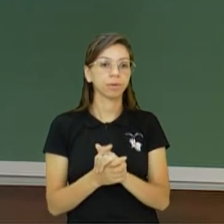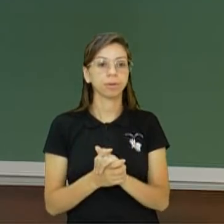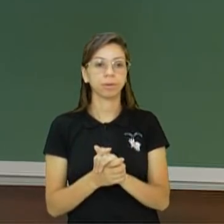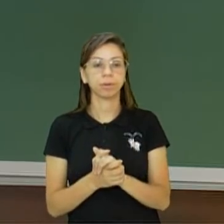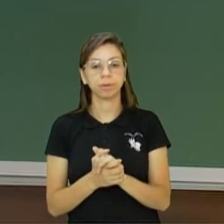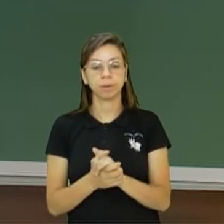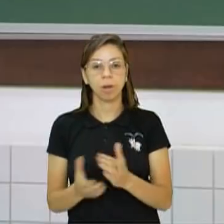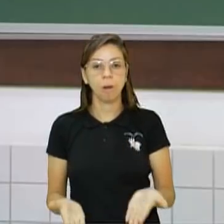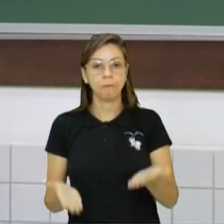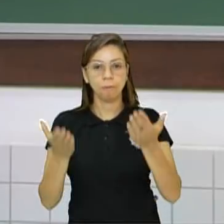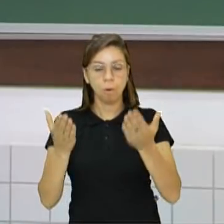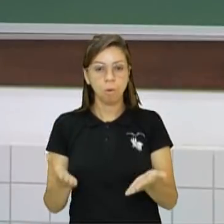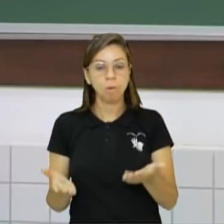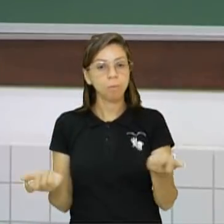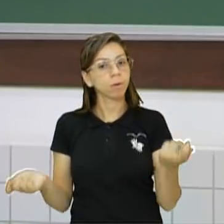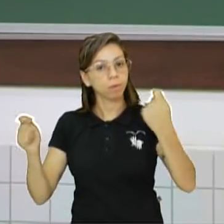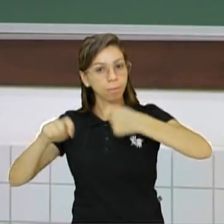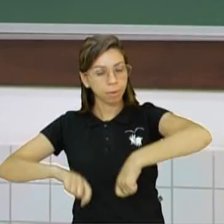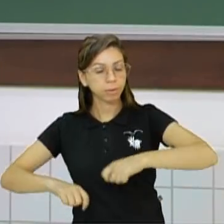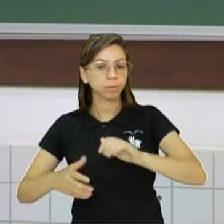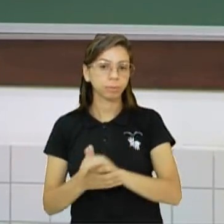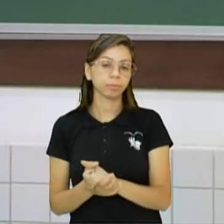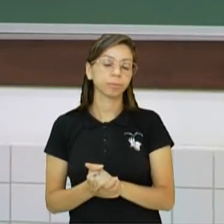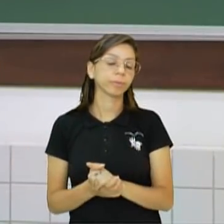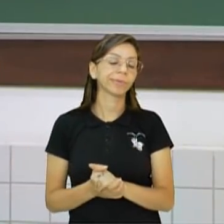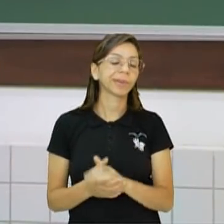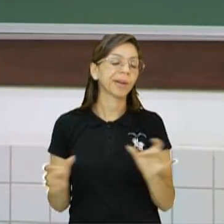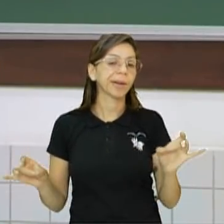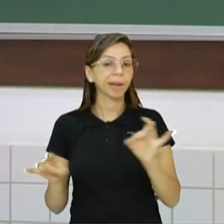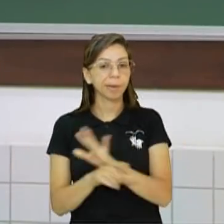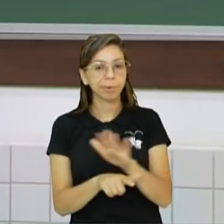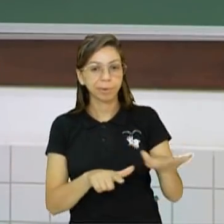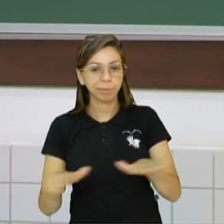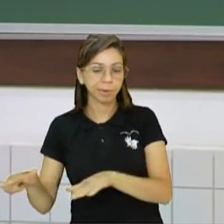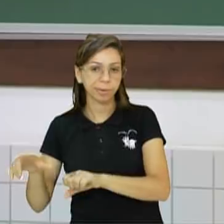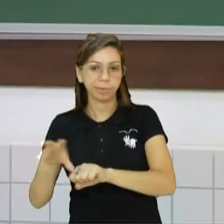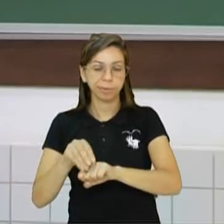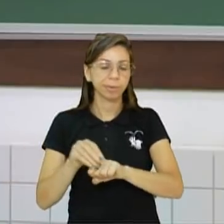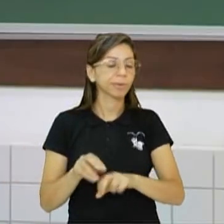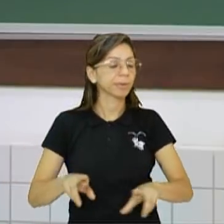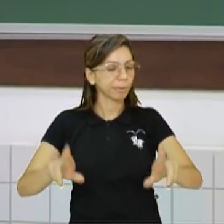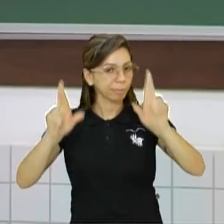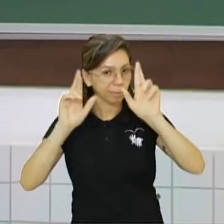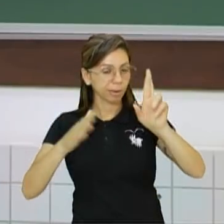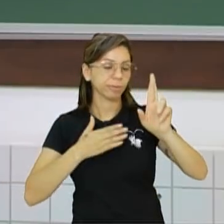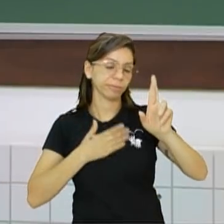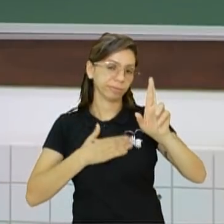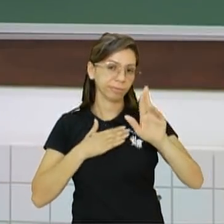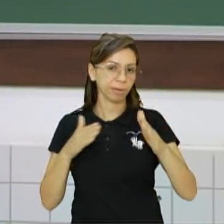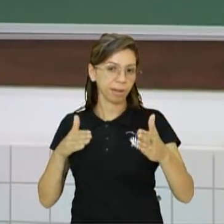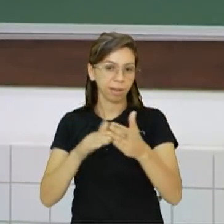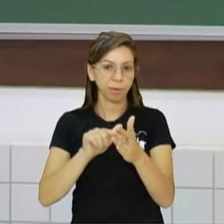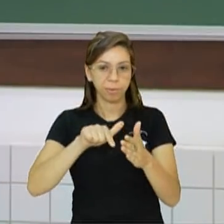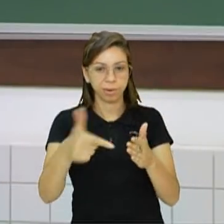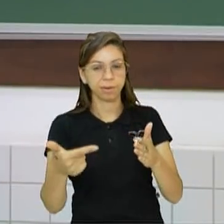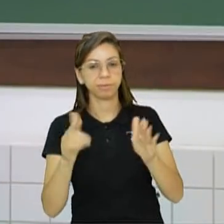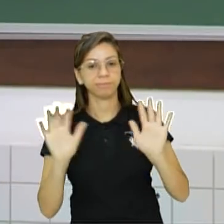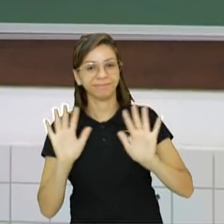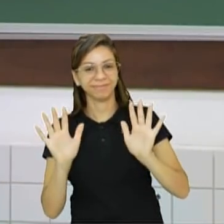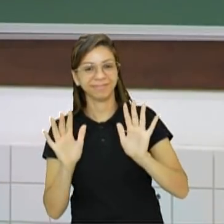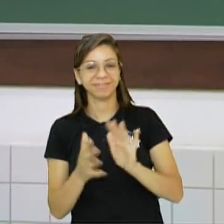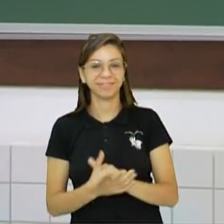versus capacidade. Acabou a nossa Semana do Conhecimento, espero que vocês tenham gostado e até uma próxima!